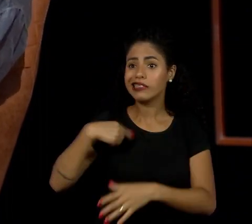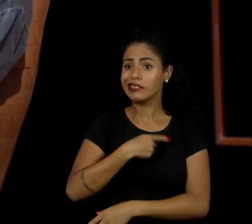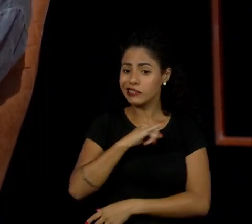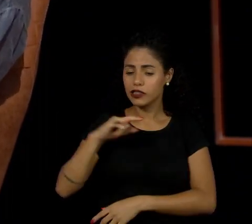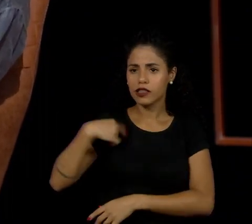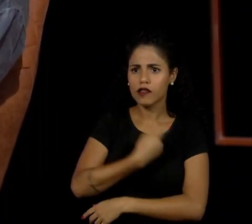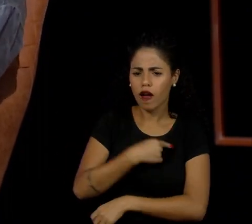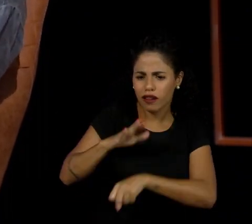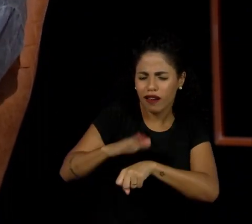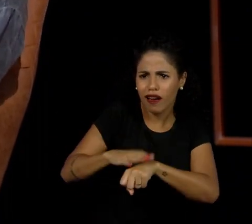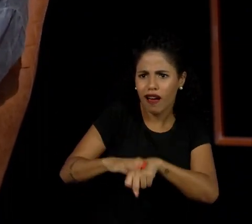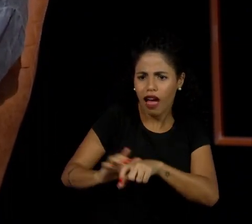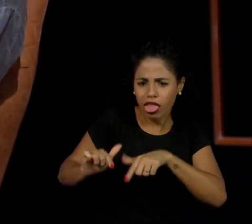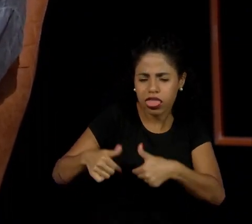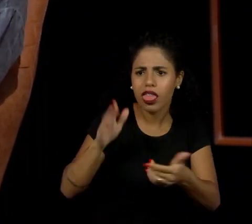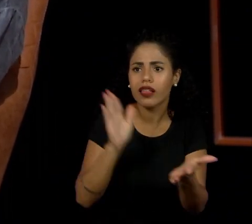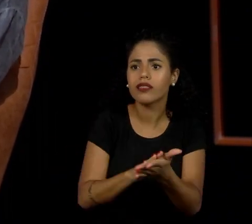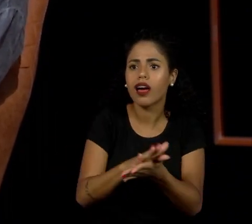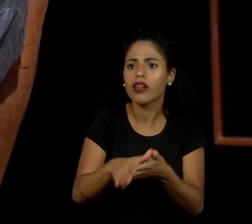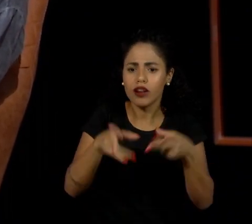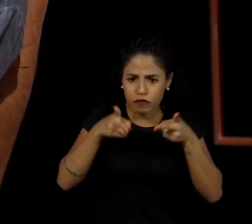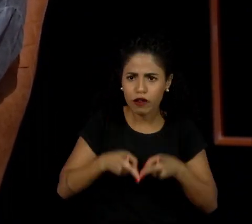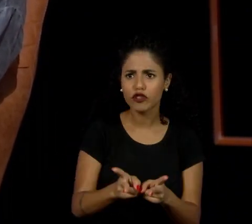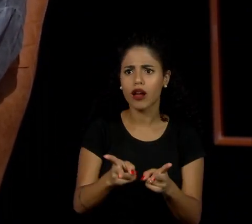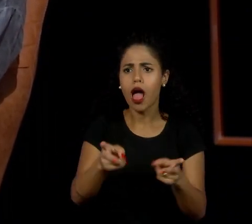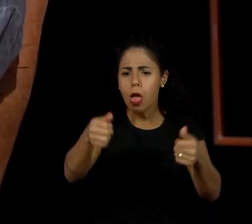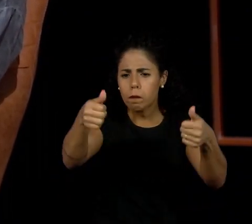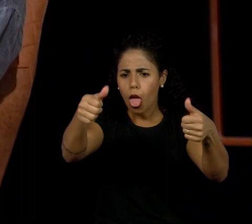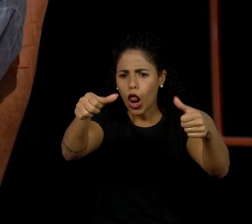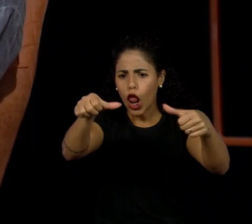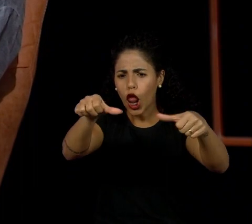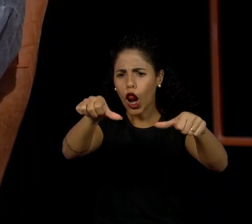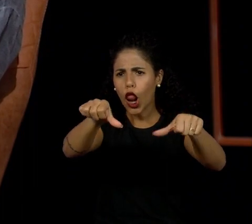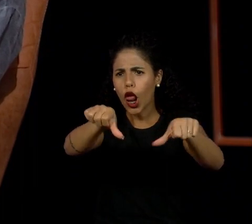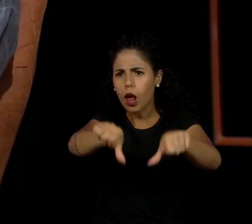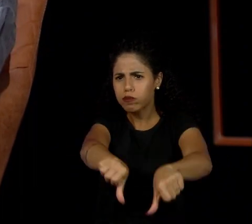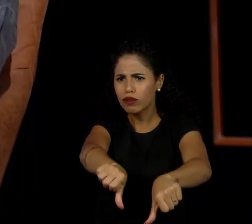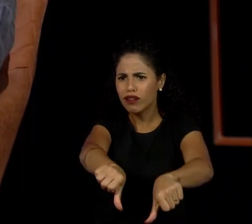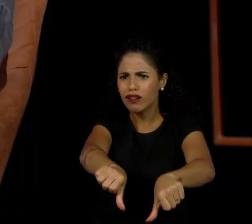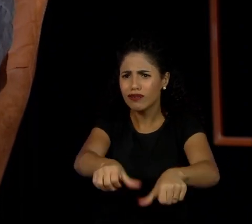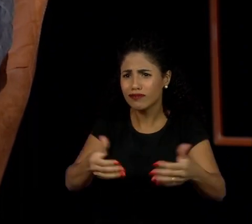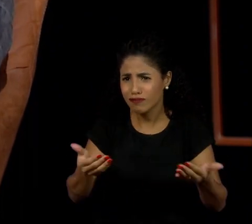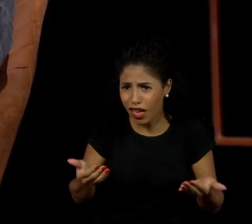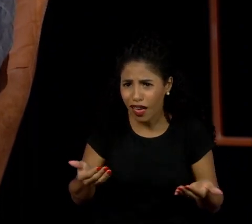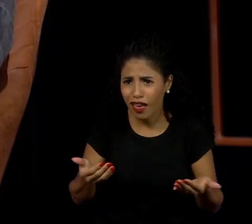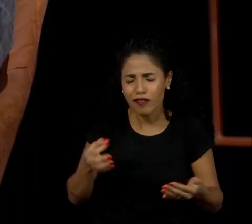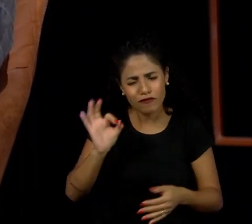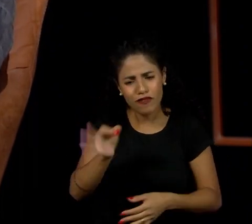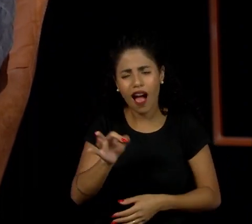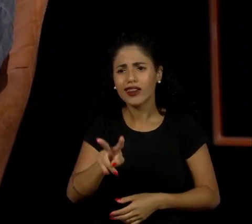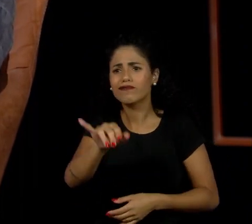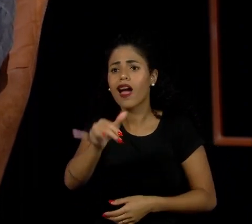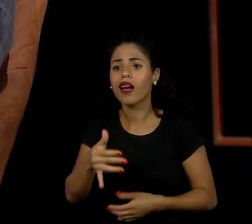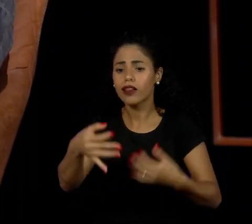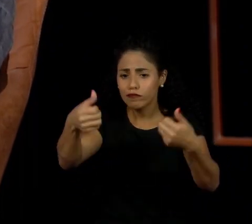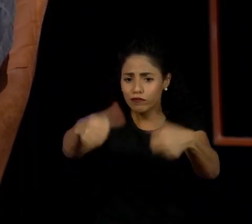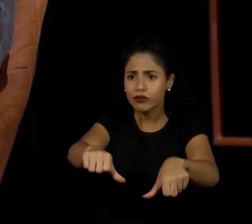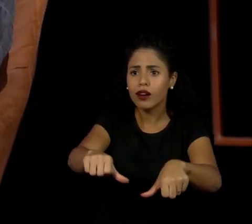nada, as coisas vão continuar exatamente como estão, piores ainda.